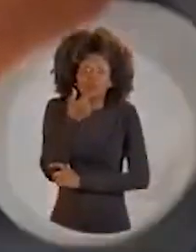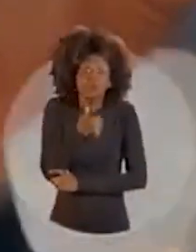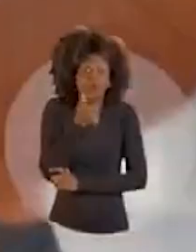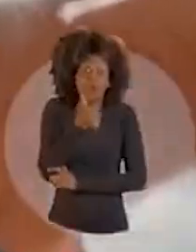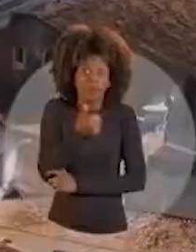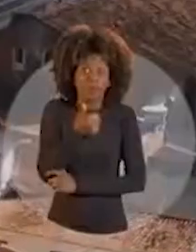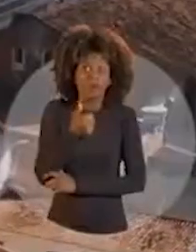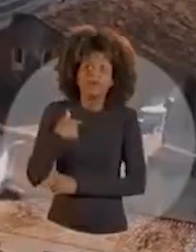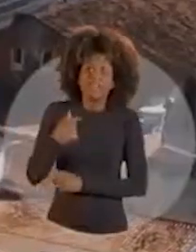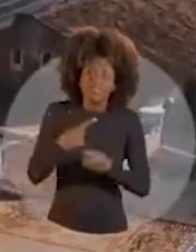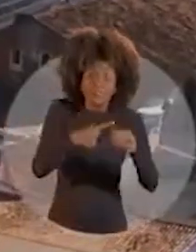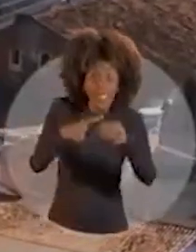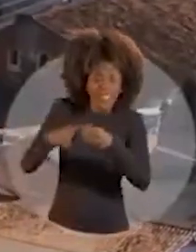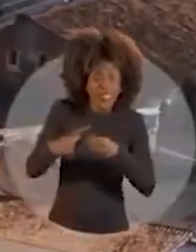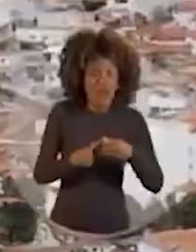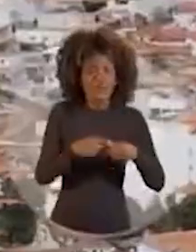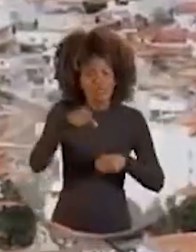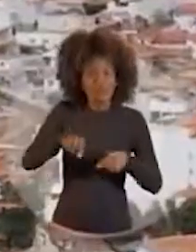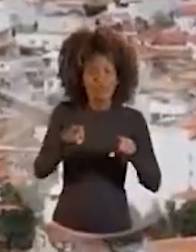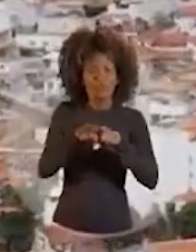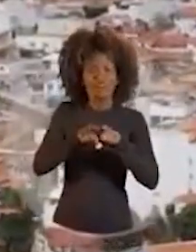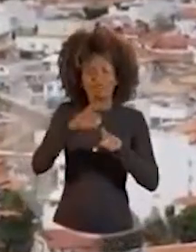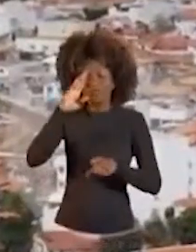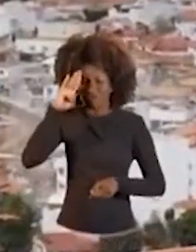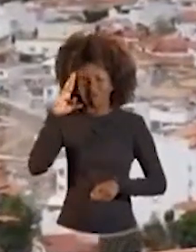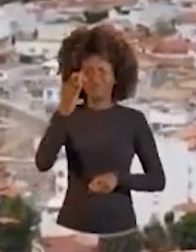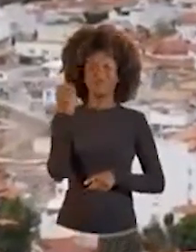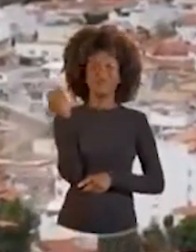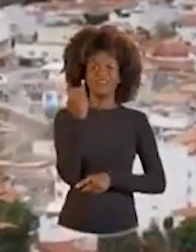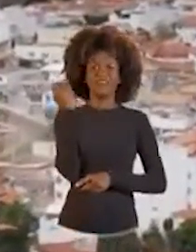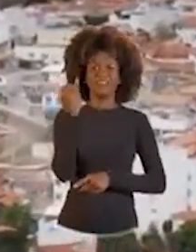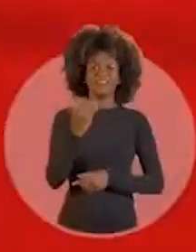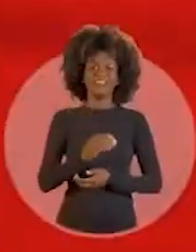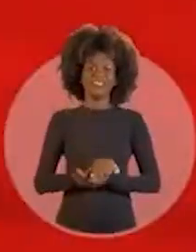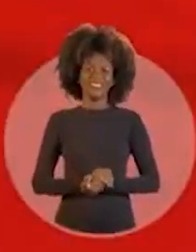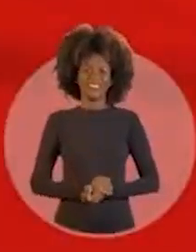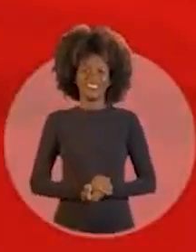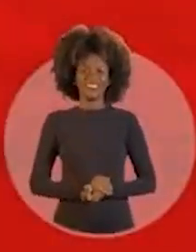para a cidade circunvizinha. Foi um divisor de águas.